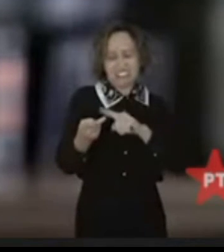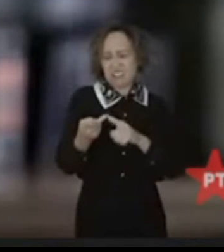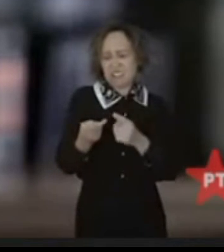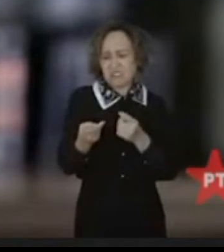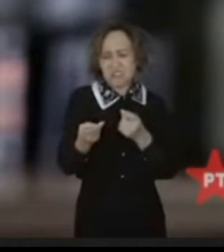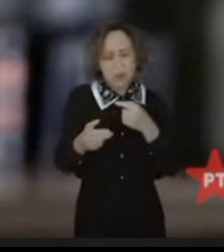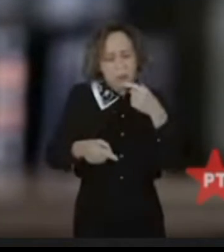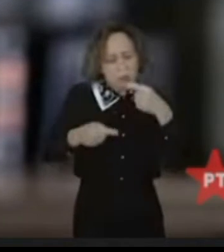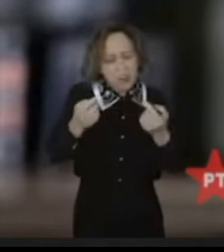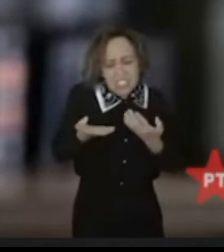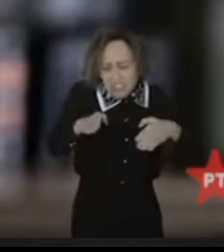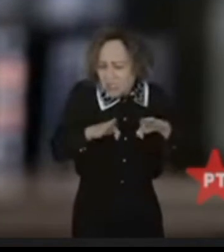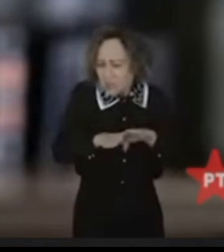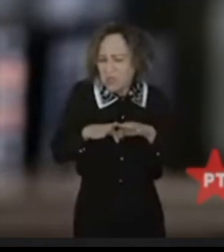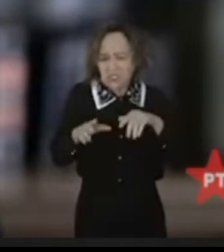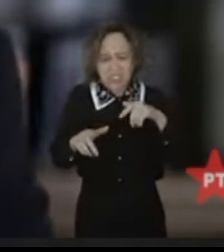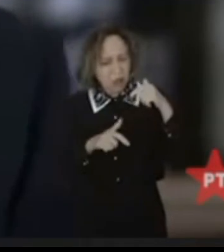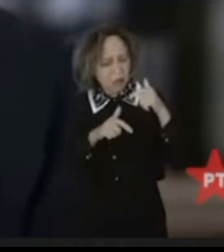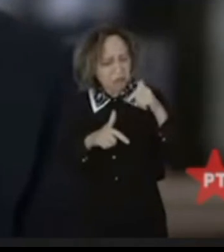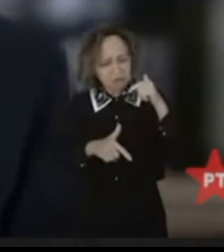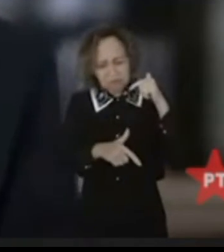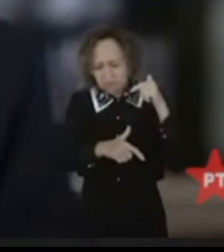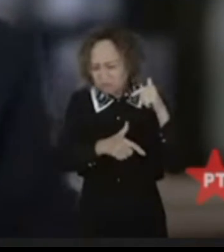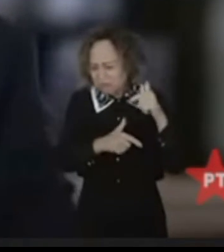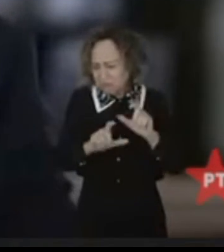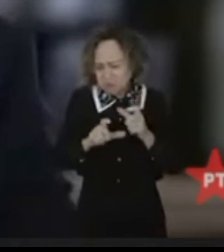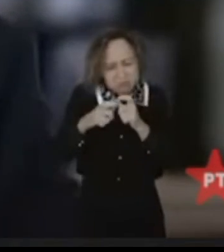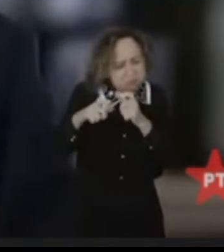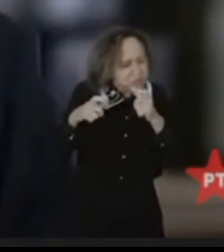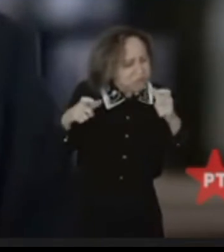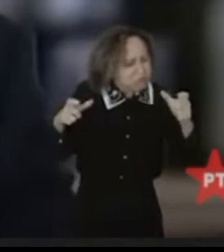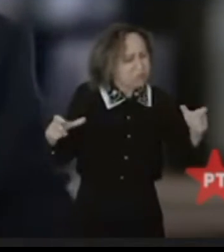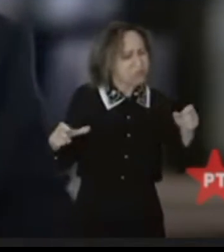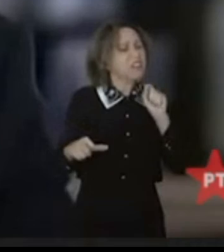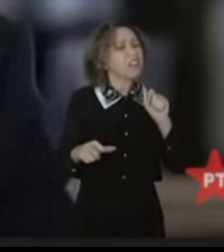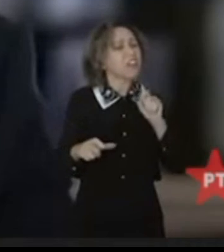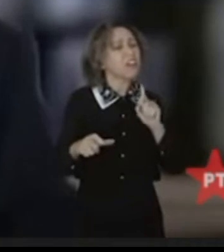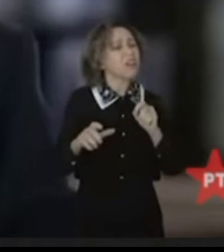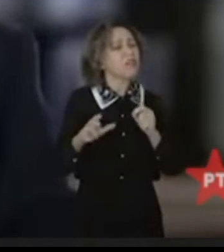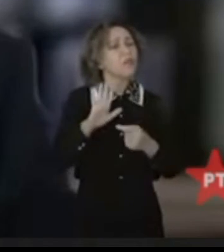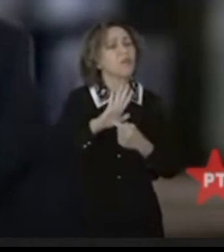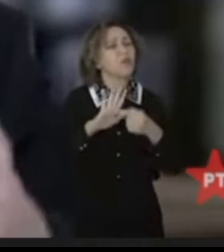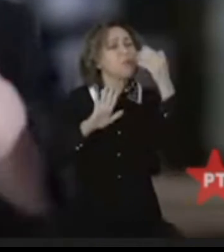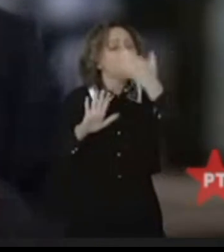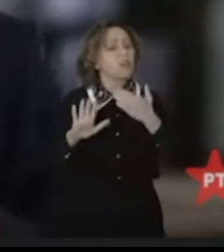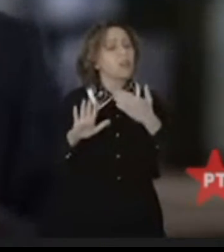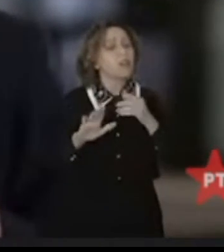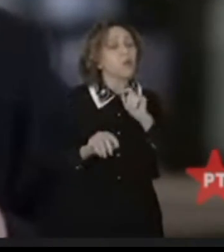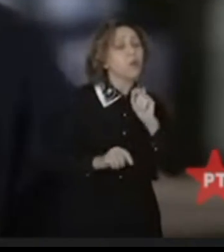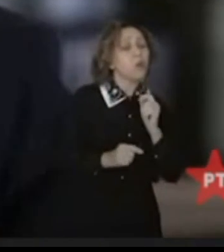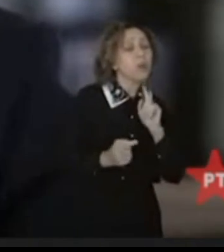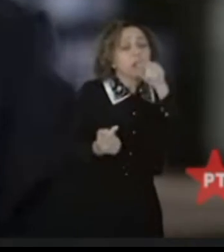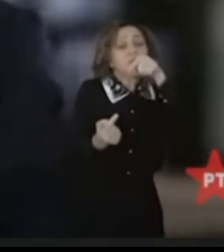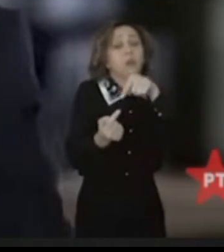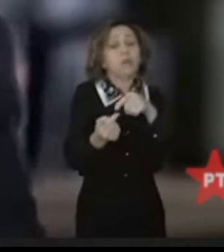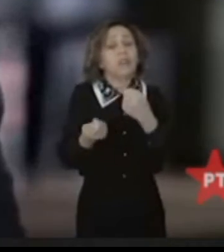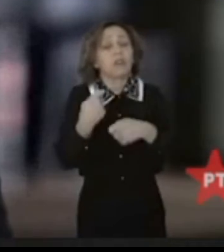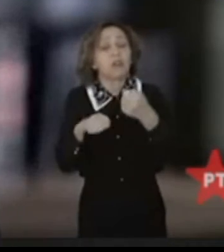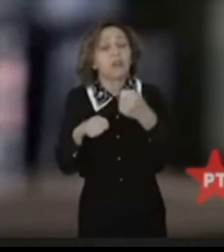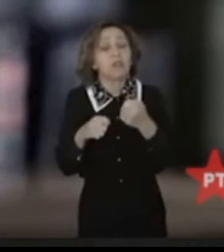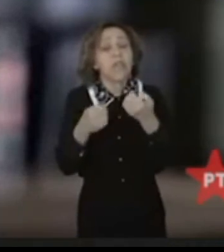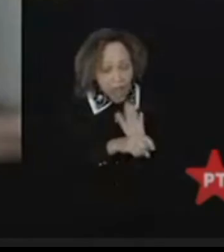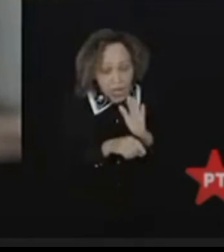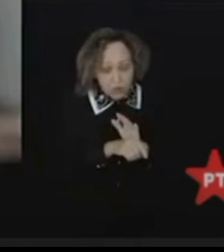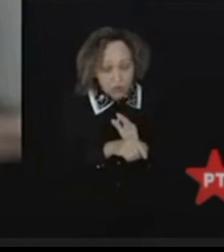inclusão social como o nosso governo, numa demonstração do que o que faz bem para a economia é a inclusão e não